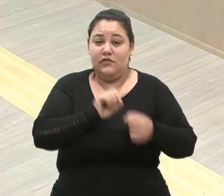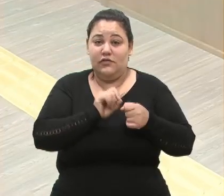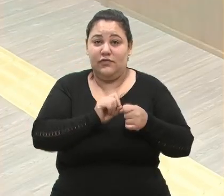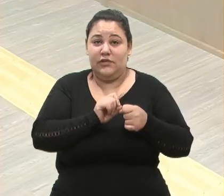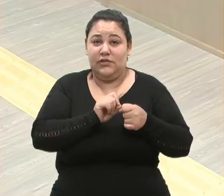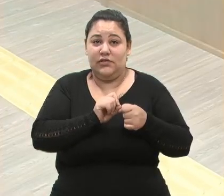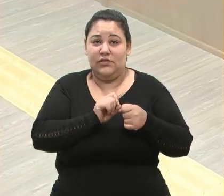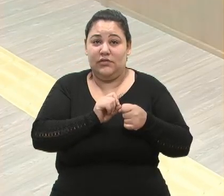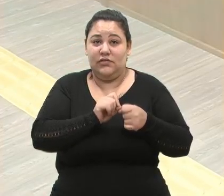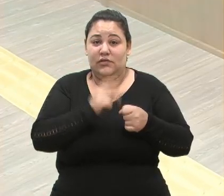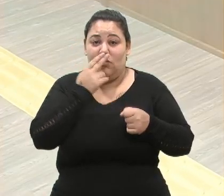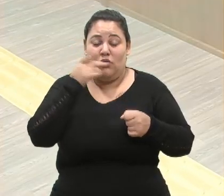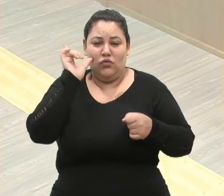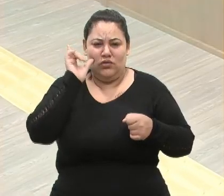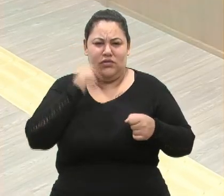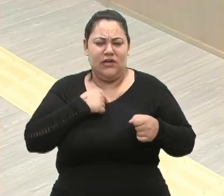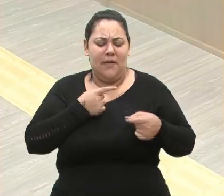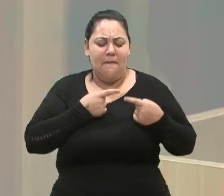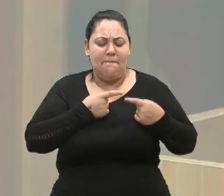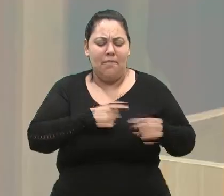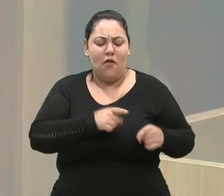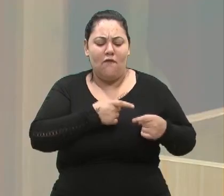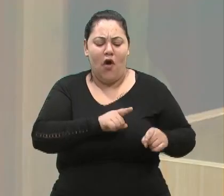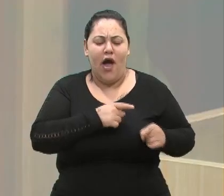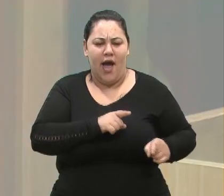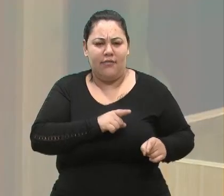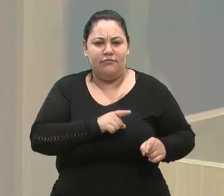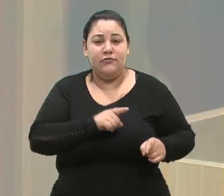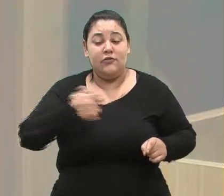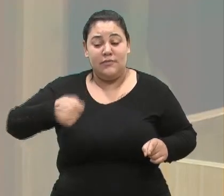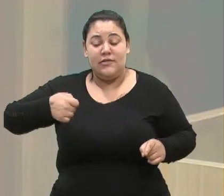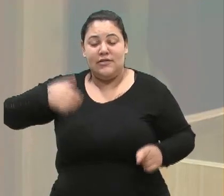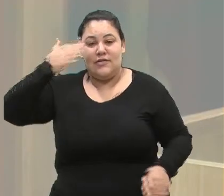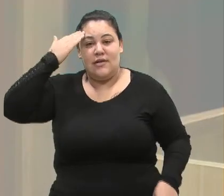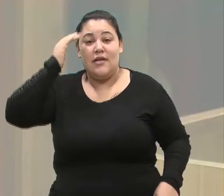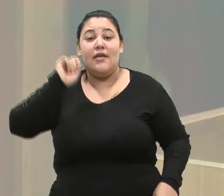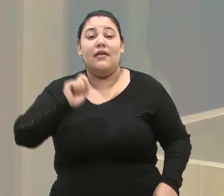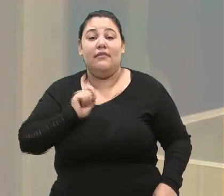dá inconstitucionalidade que nós entendamos que